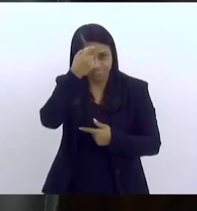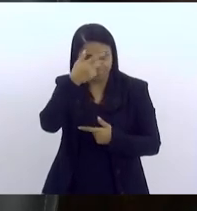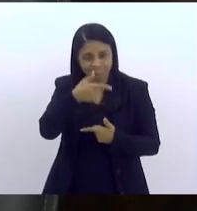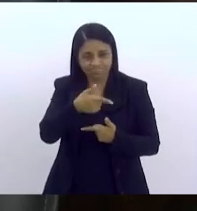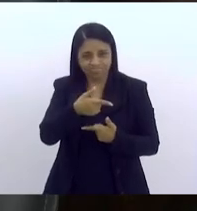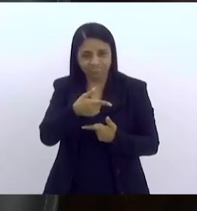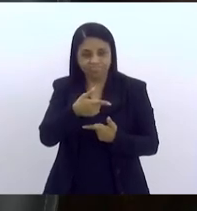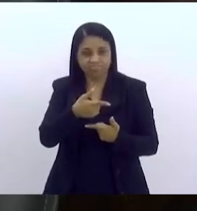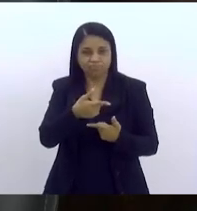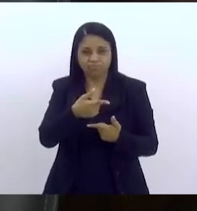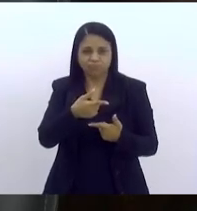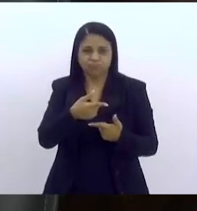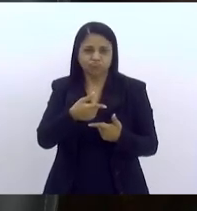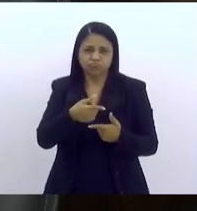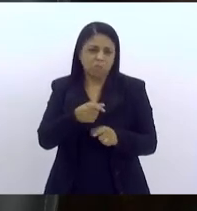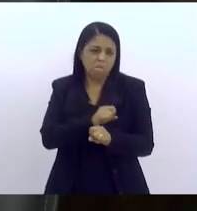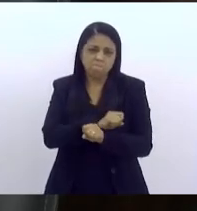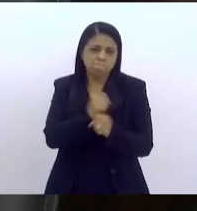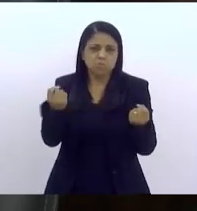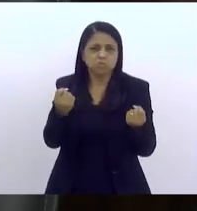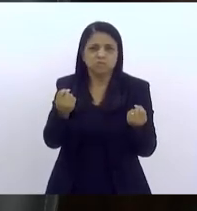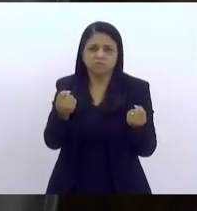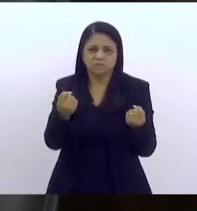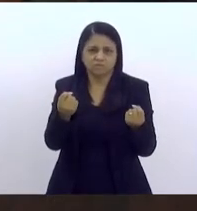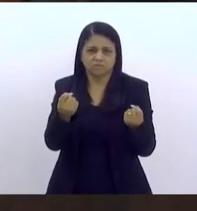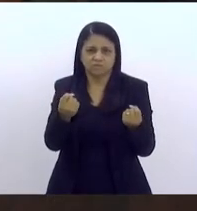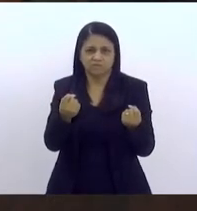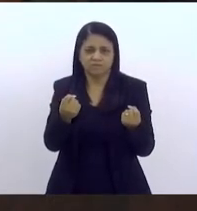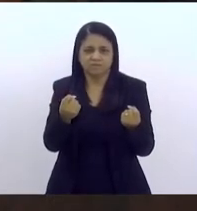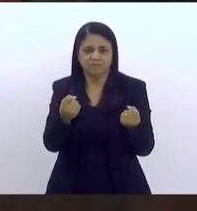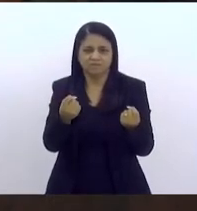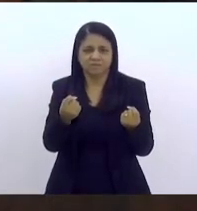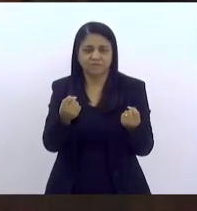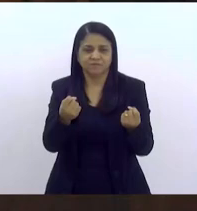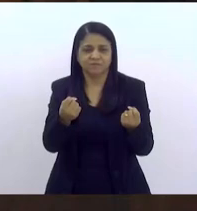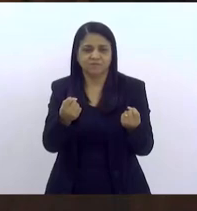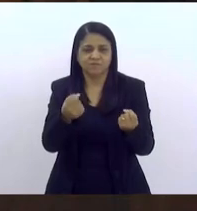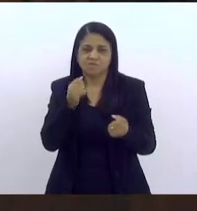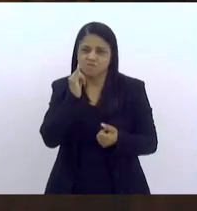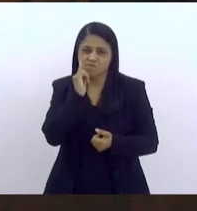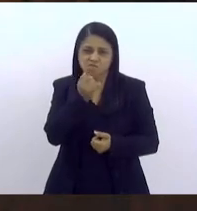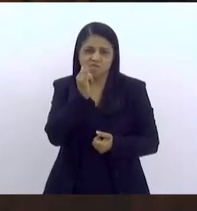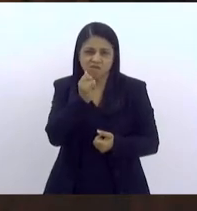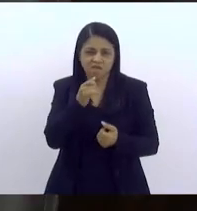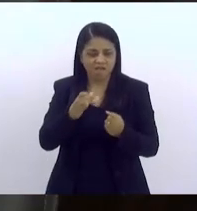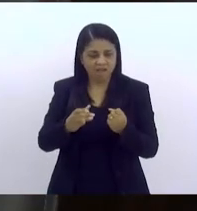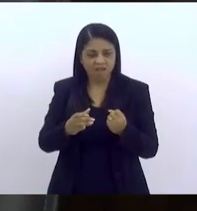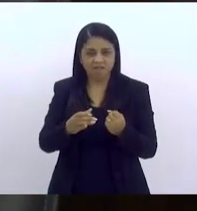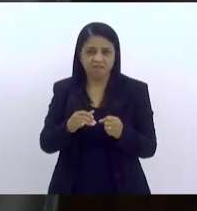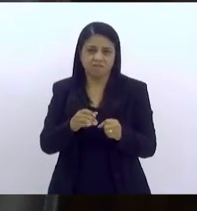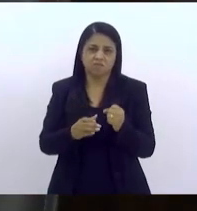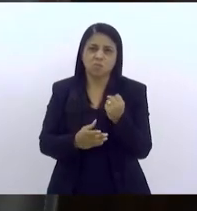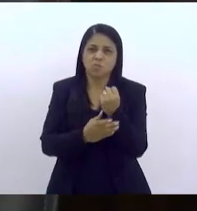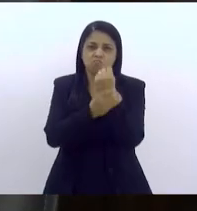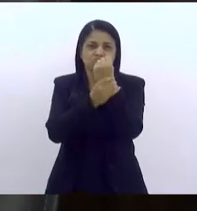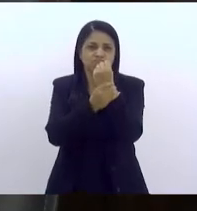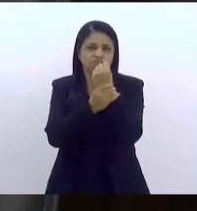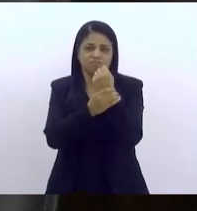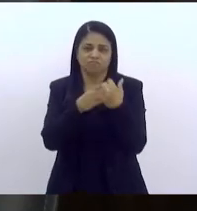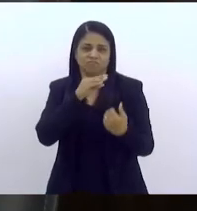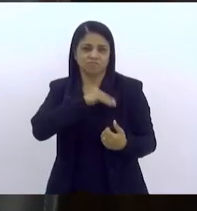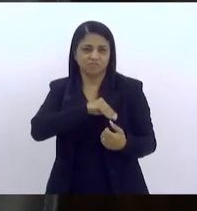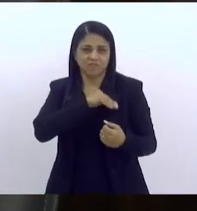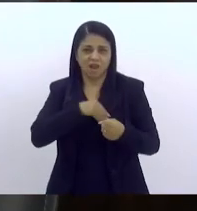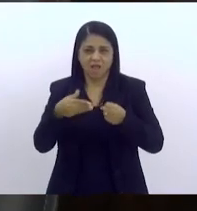não dá para simplesmente dizer que é impossível garantir o salário e a carreira dos profissionais